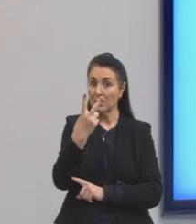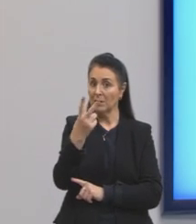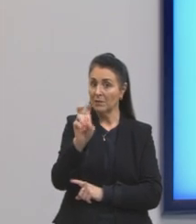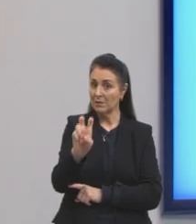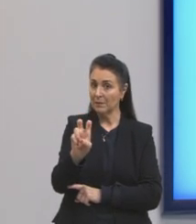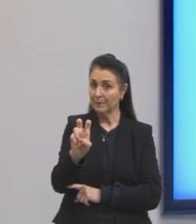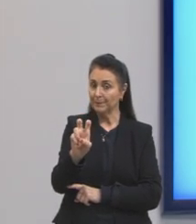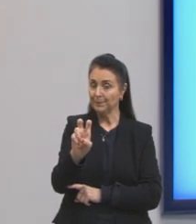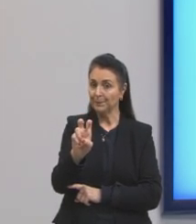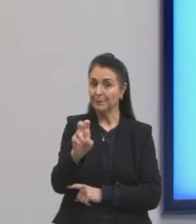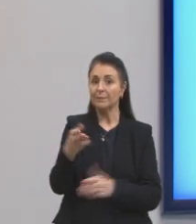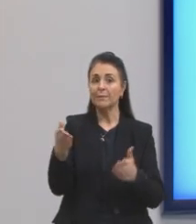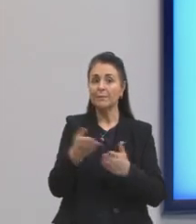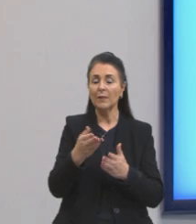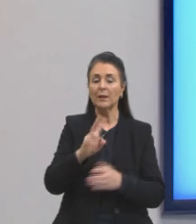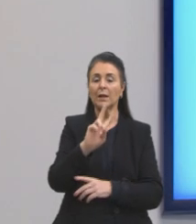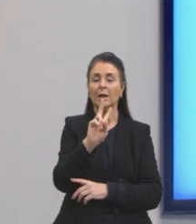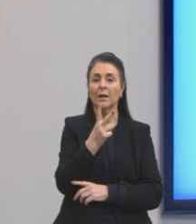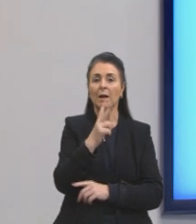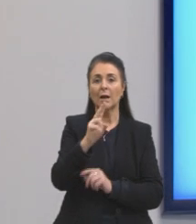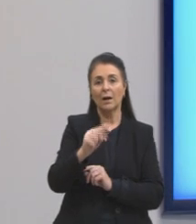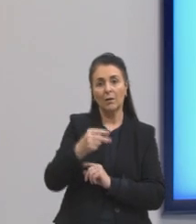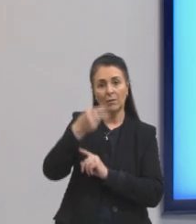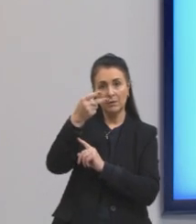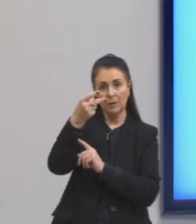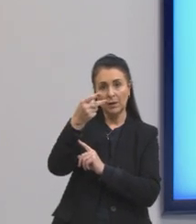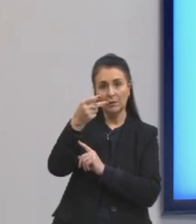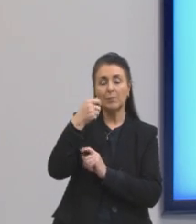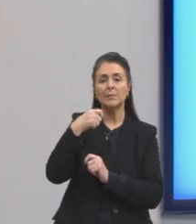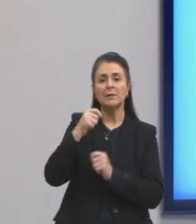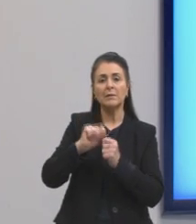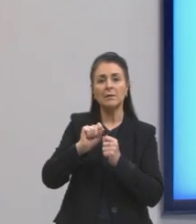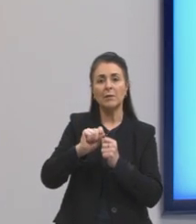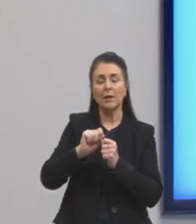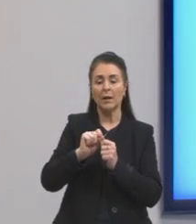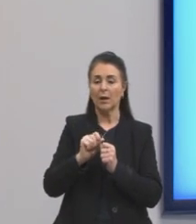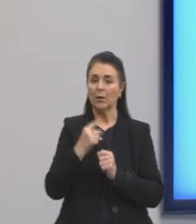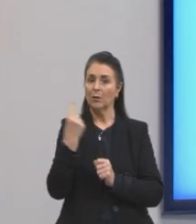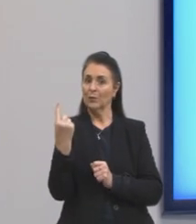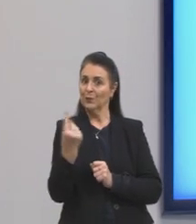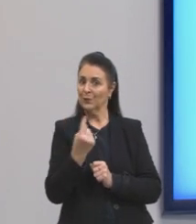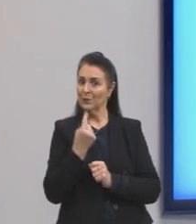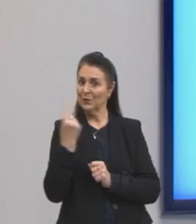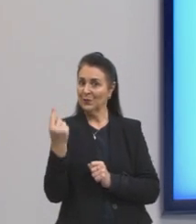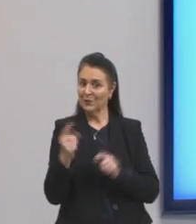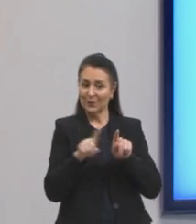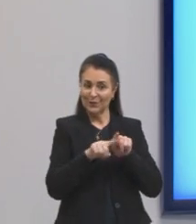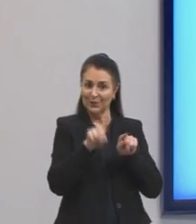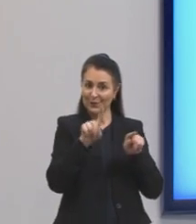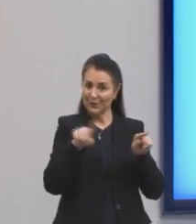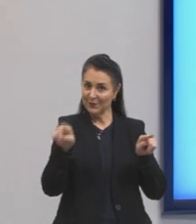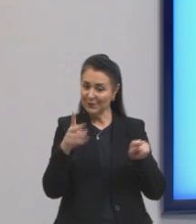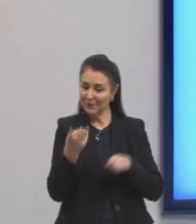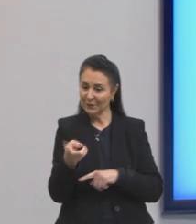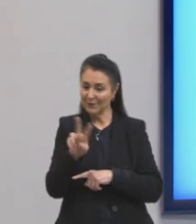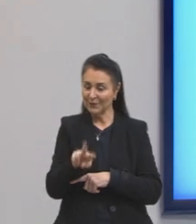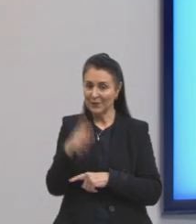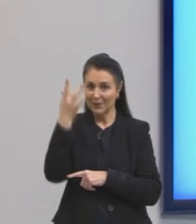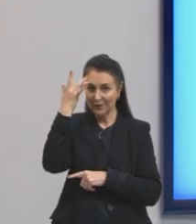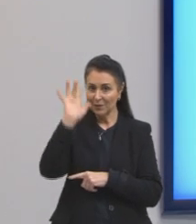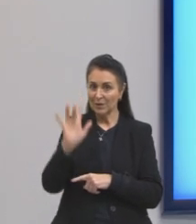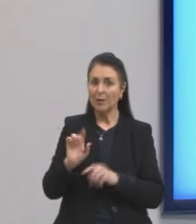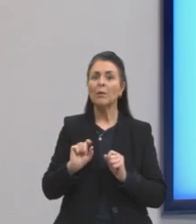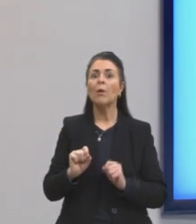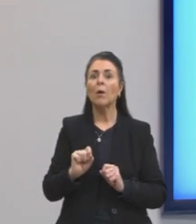nesse momento aqui eu tenho a Down quadrado e o que que eu tenho que fazer eu tenho que isolar minha variável que eu não sei a variável que eu não sei